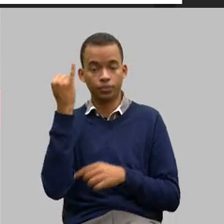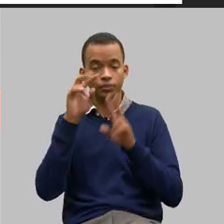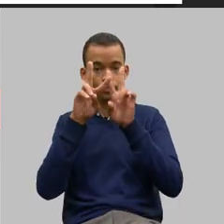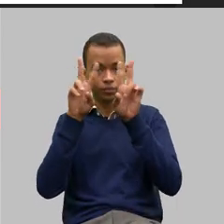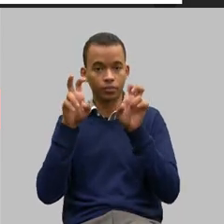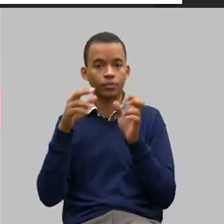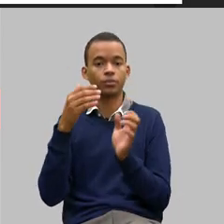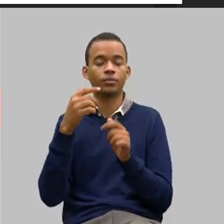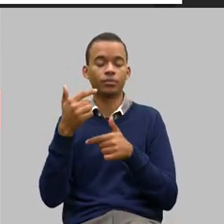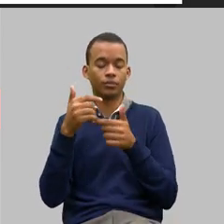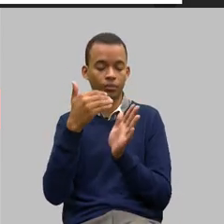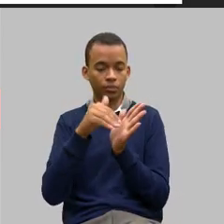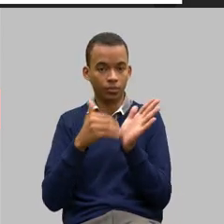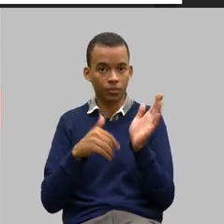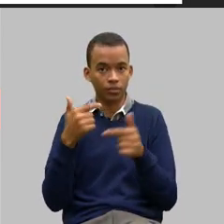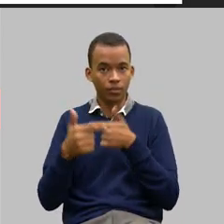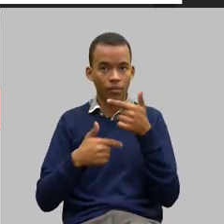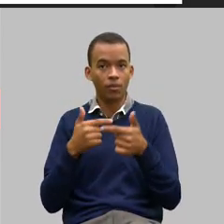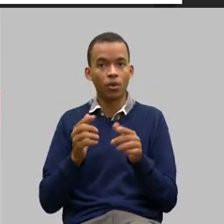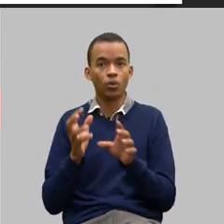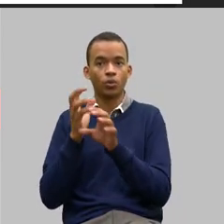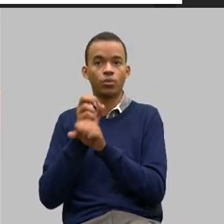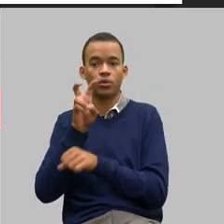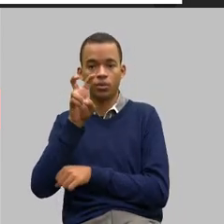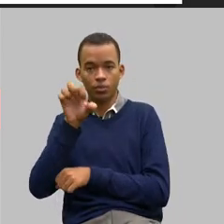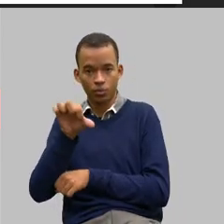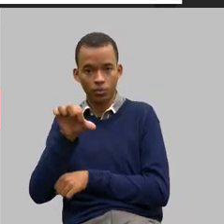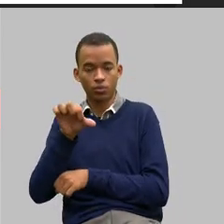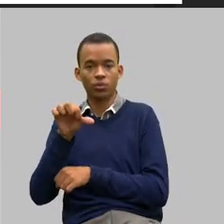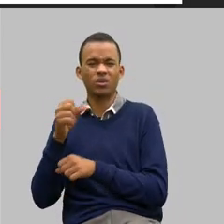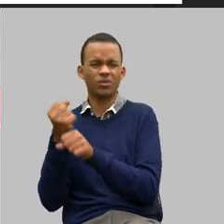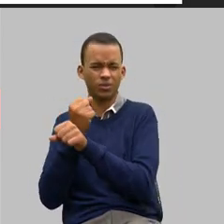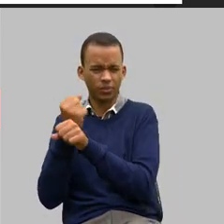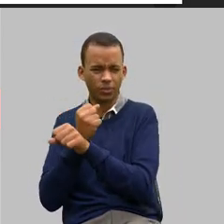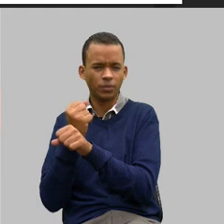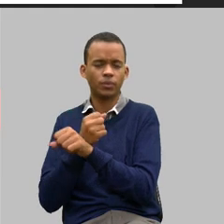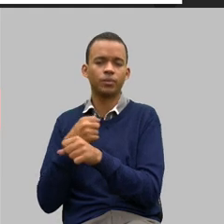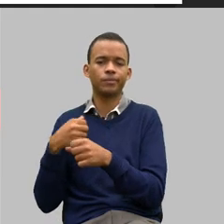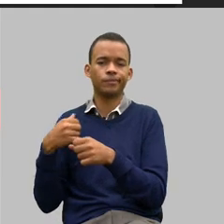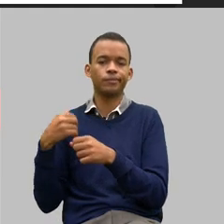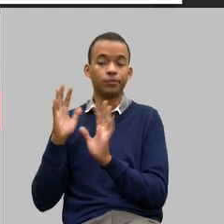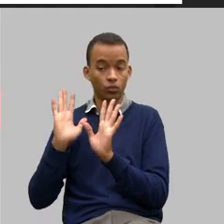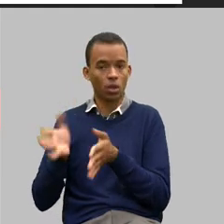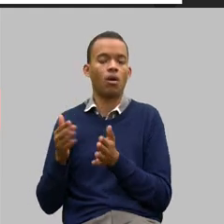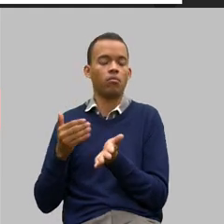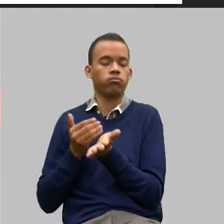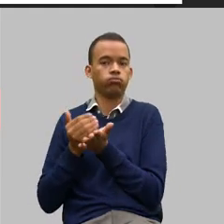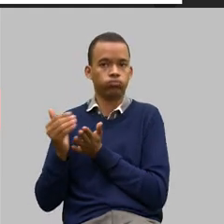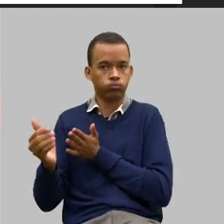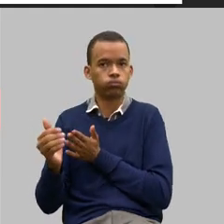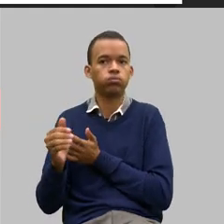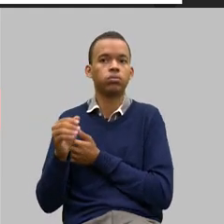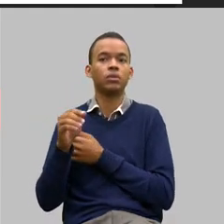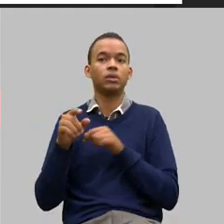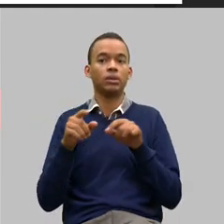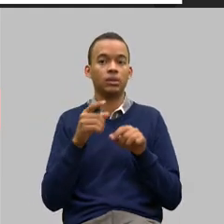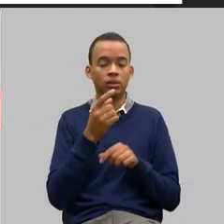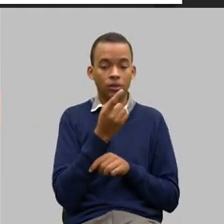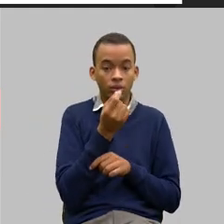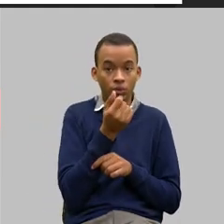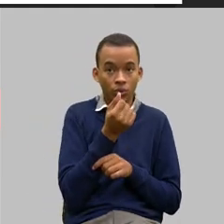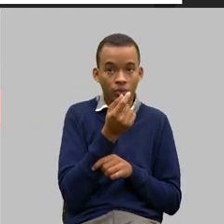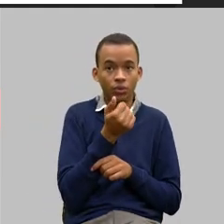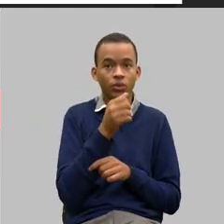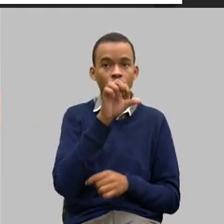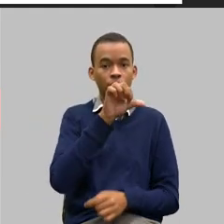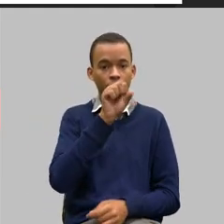hoje 59 obras em andamento por todo o estado quase R 1 bilhão de reais de investimento né obras importantes aí na área de saúde na área